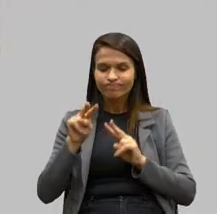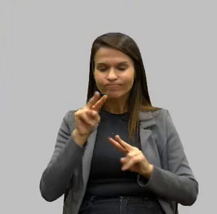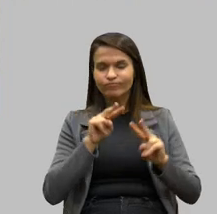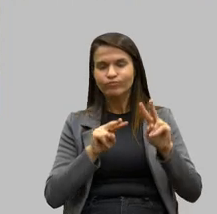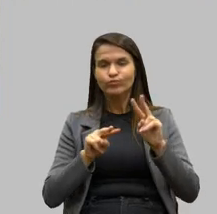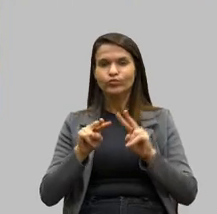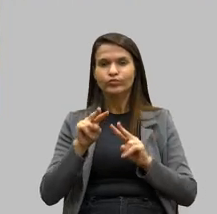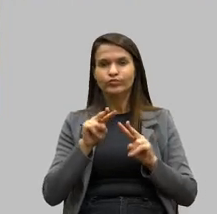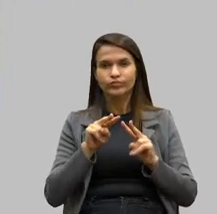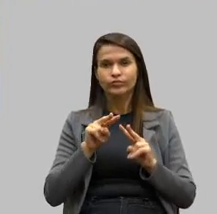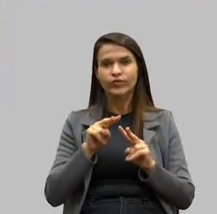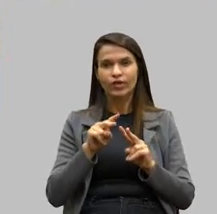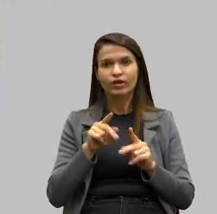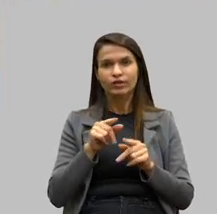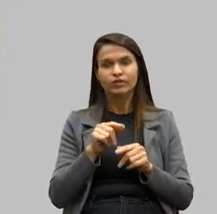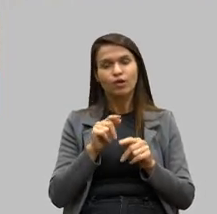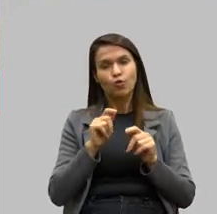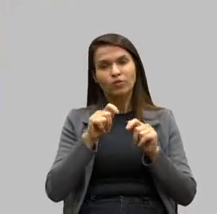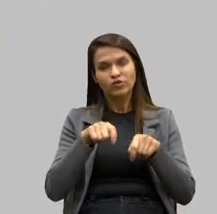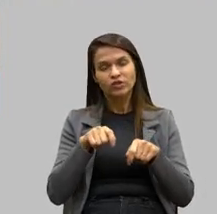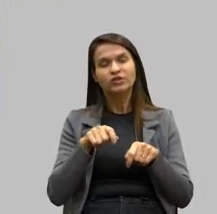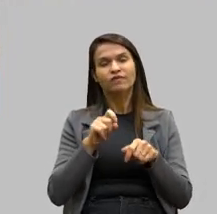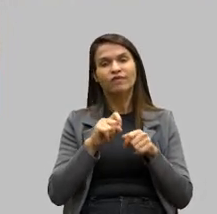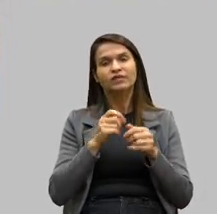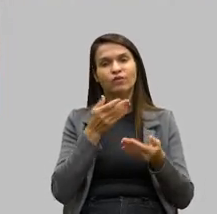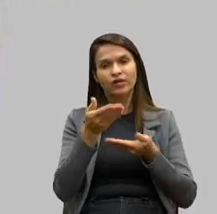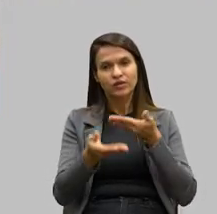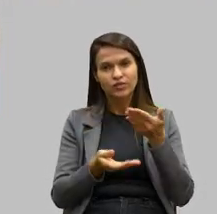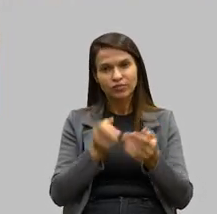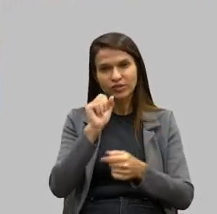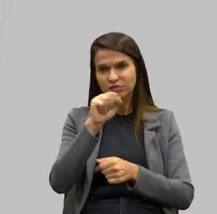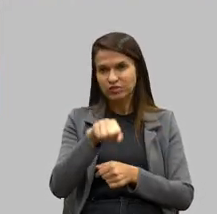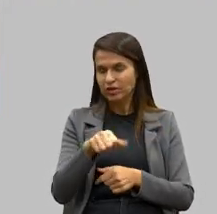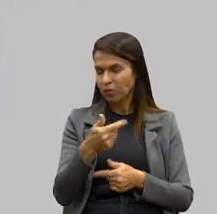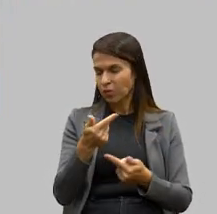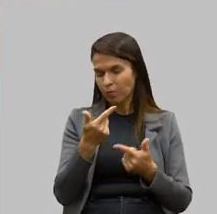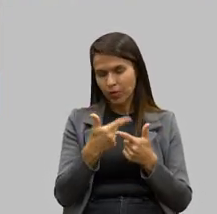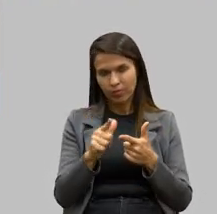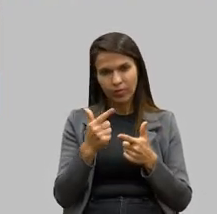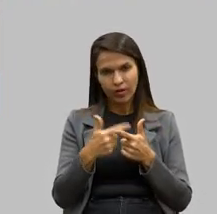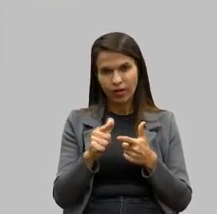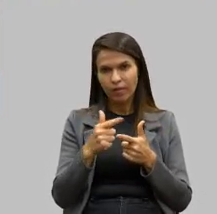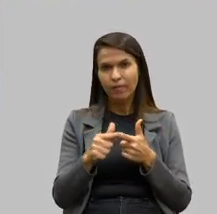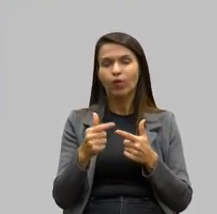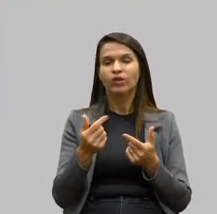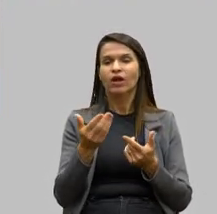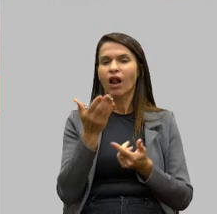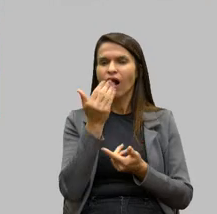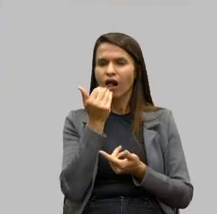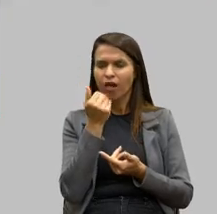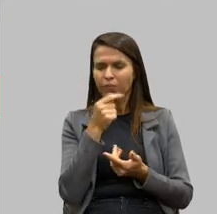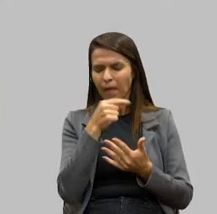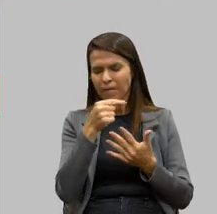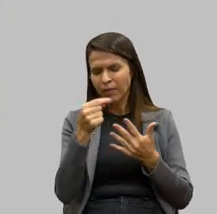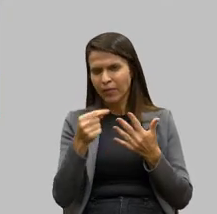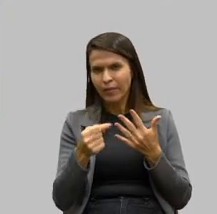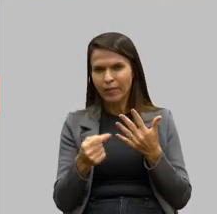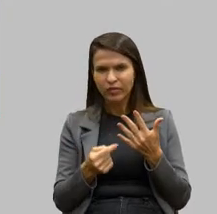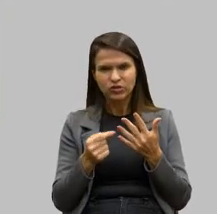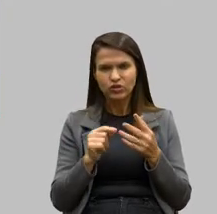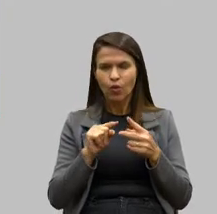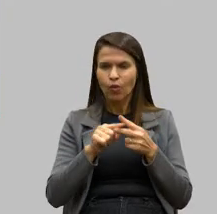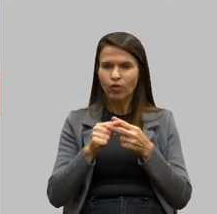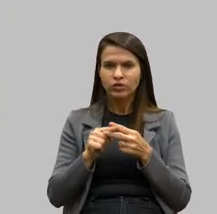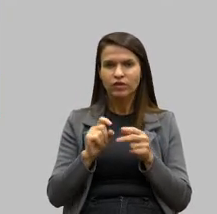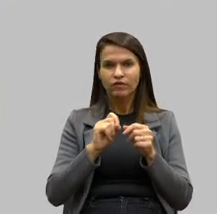e, sendo possível, a faz o atendimento, sim, não temos nenhum problema. Quanto à merenda, quanto a todos os reajustes que nós